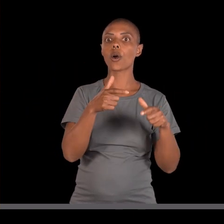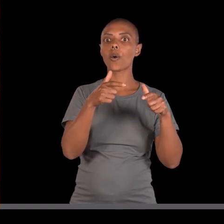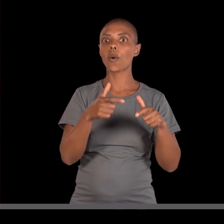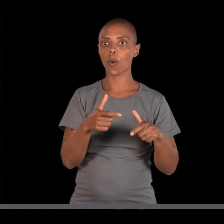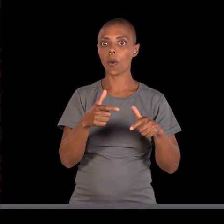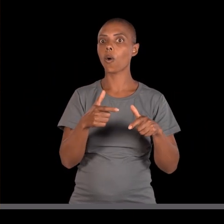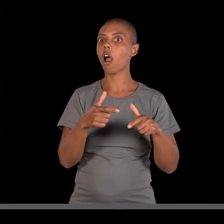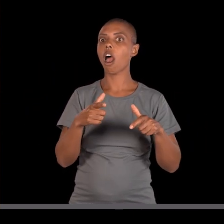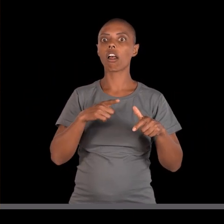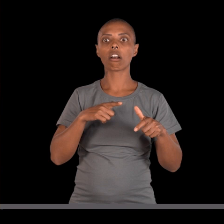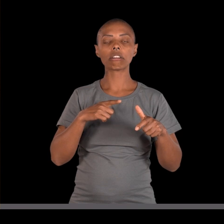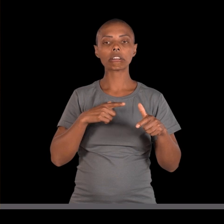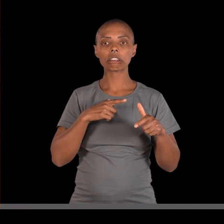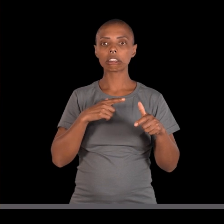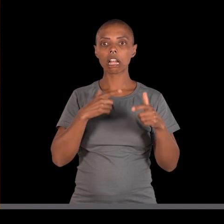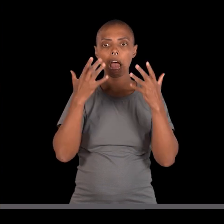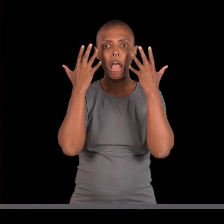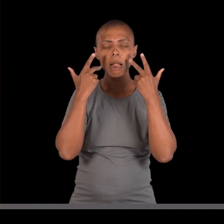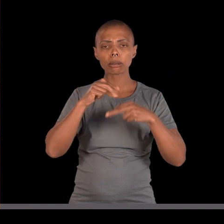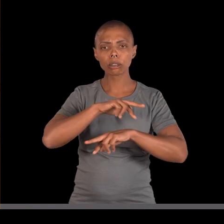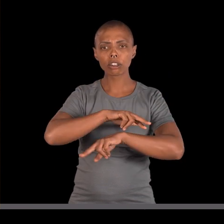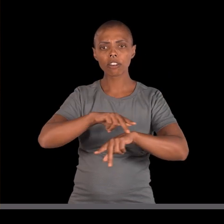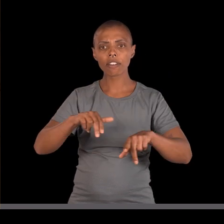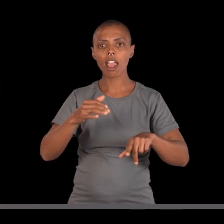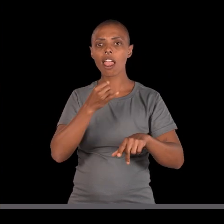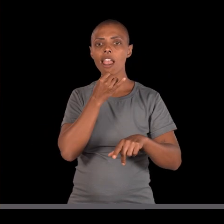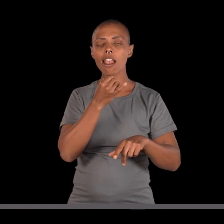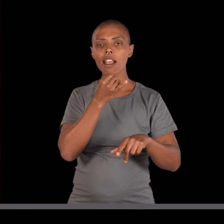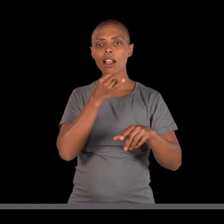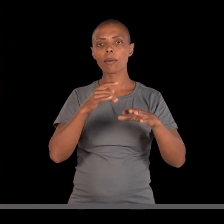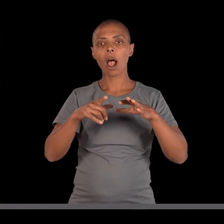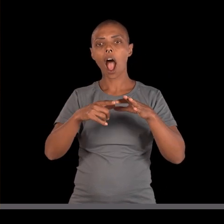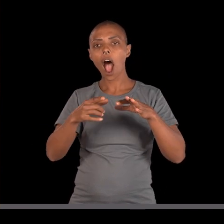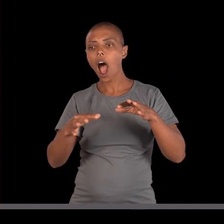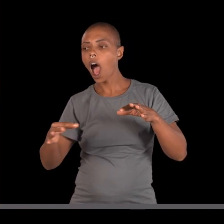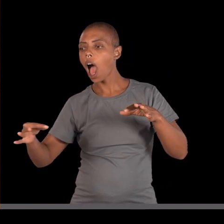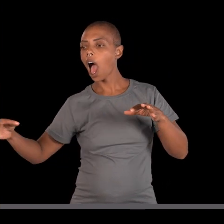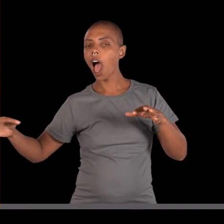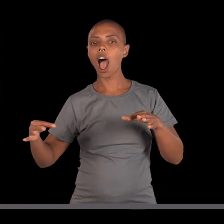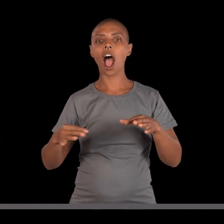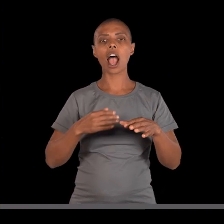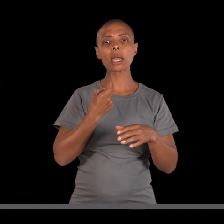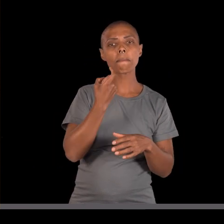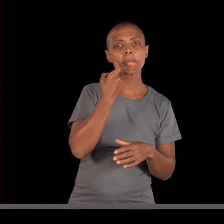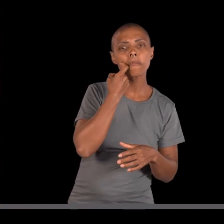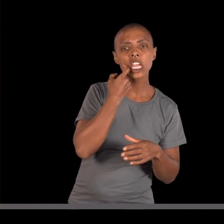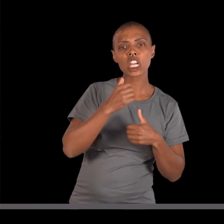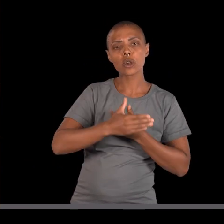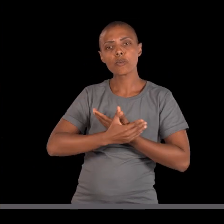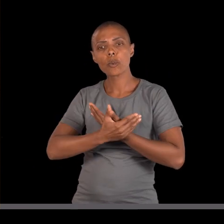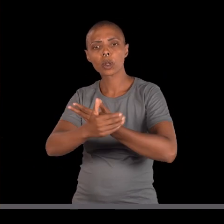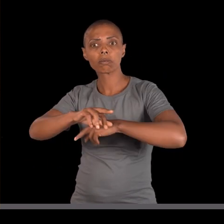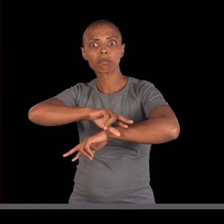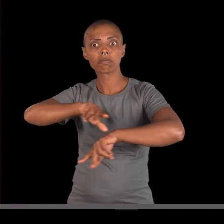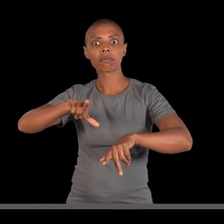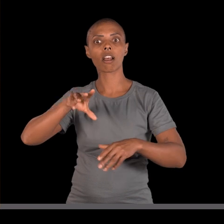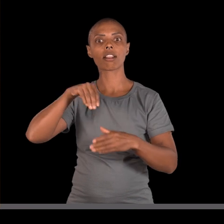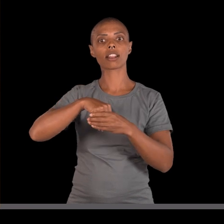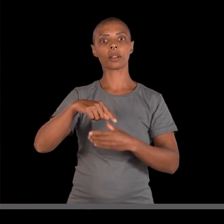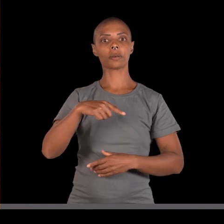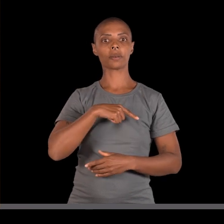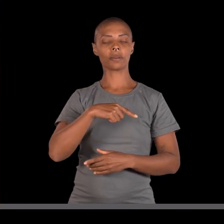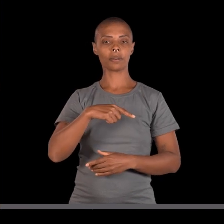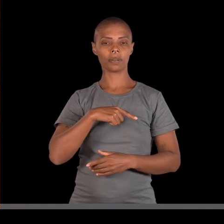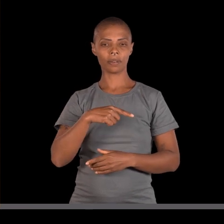Se tornou lar de animais marinhos de várias espécies, como arraias, peixes-papagaios e peixes-borboletas. Nos